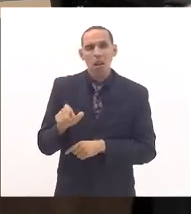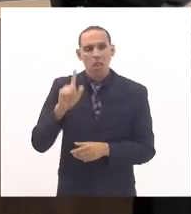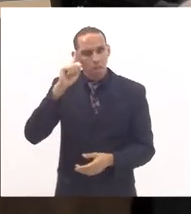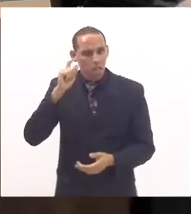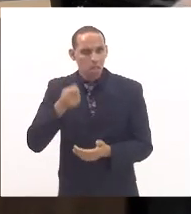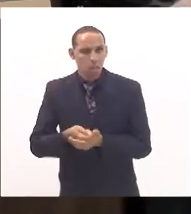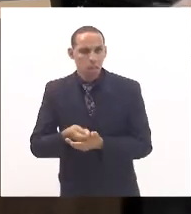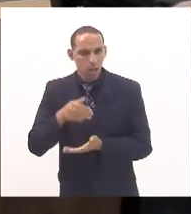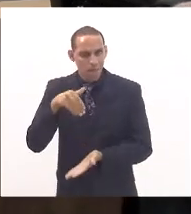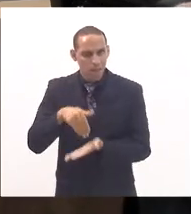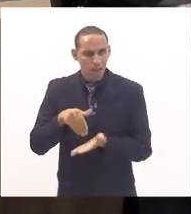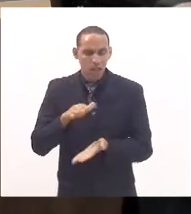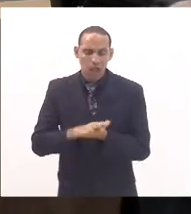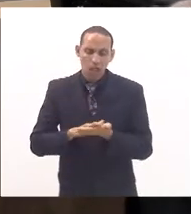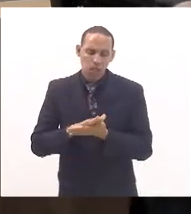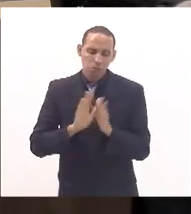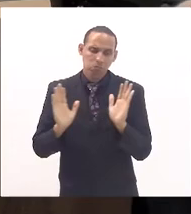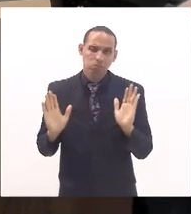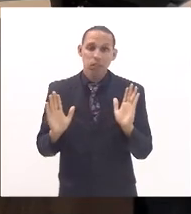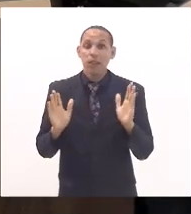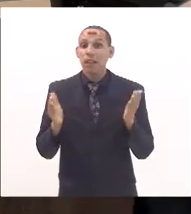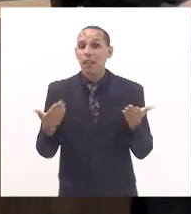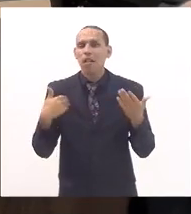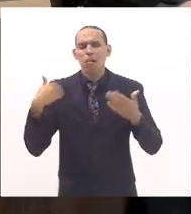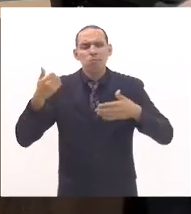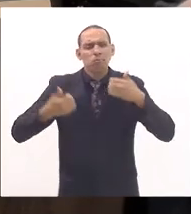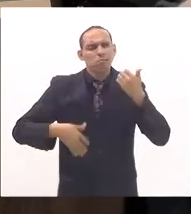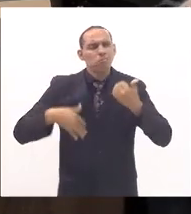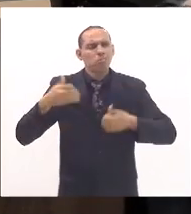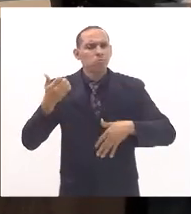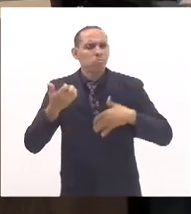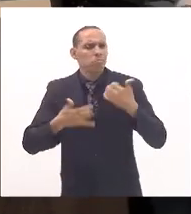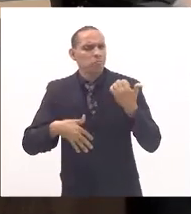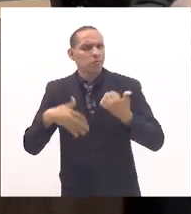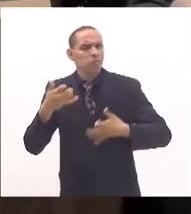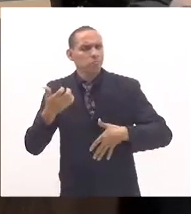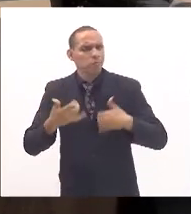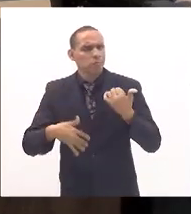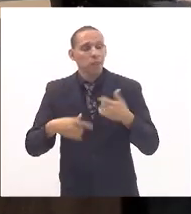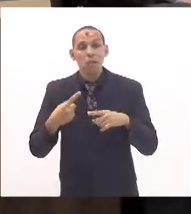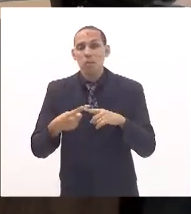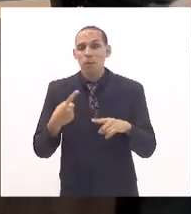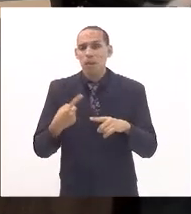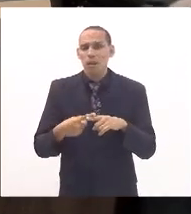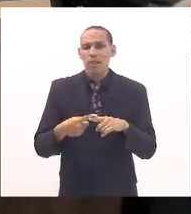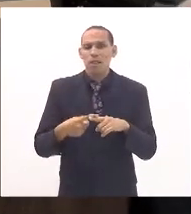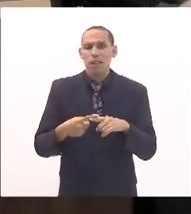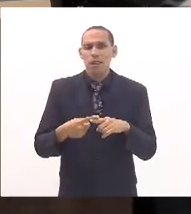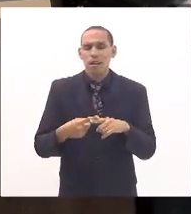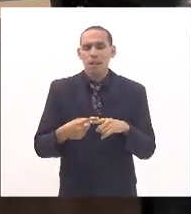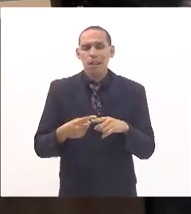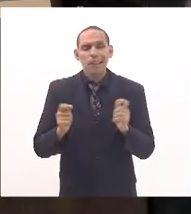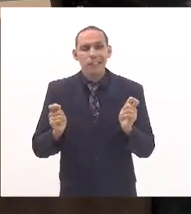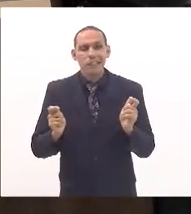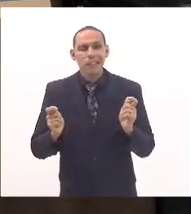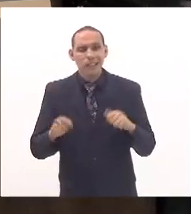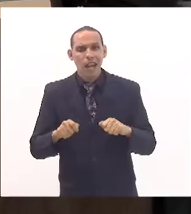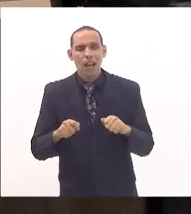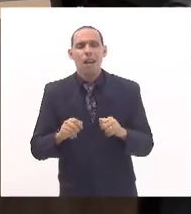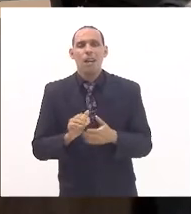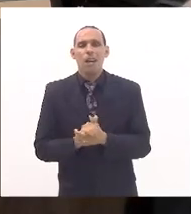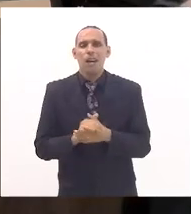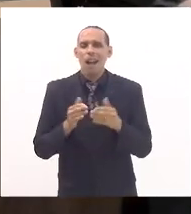decisão final. Então, estou falando isso porque há um campo aberto para que